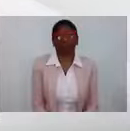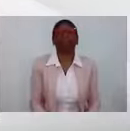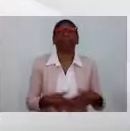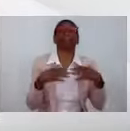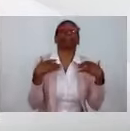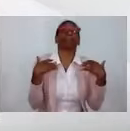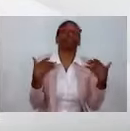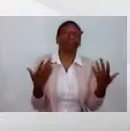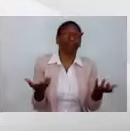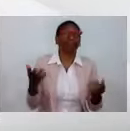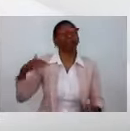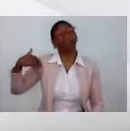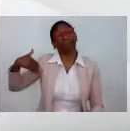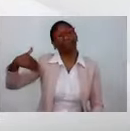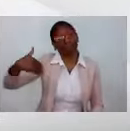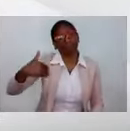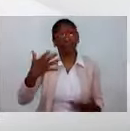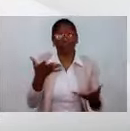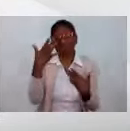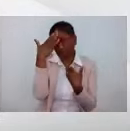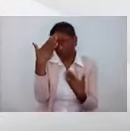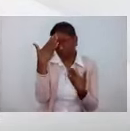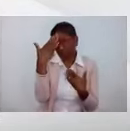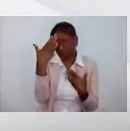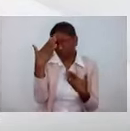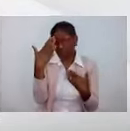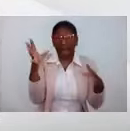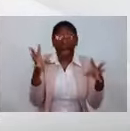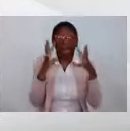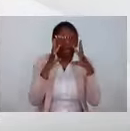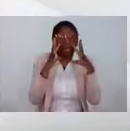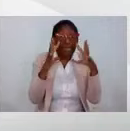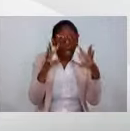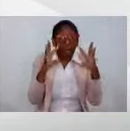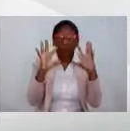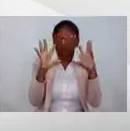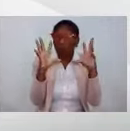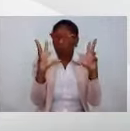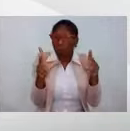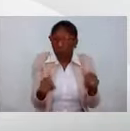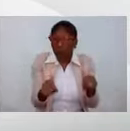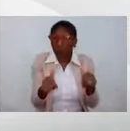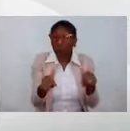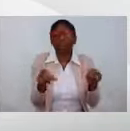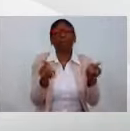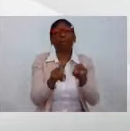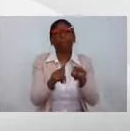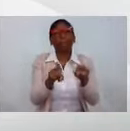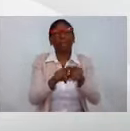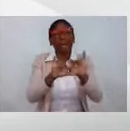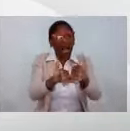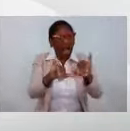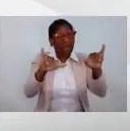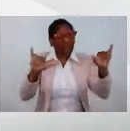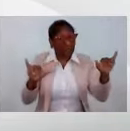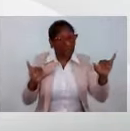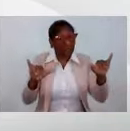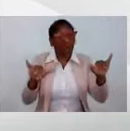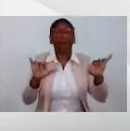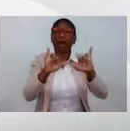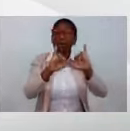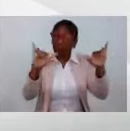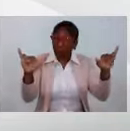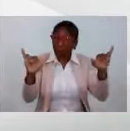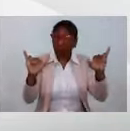enfim, eu quero agradecer aqui a atenção de todos e destacar que, a partir desse momento, com a emissão dos alertas,